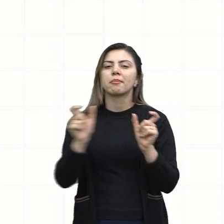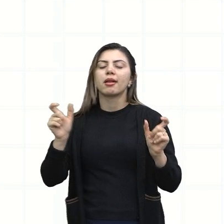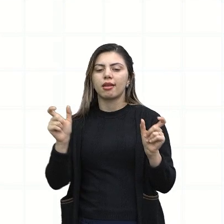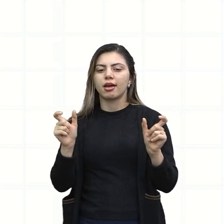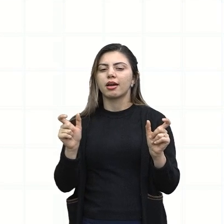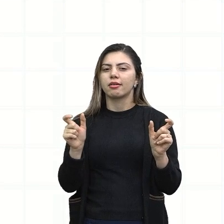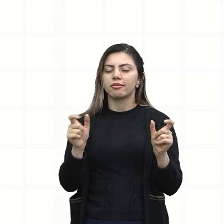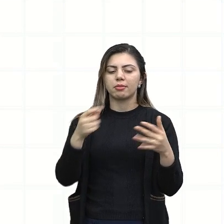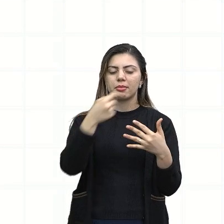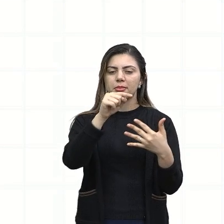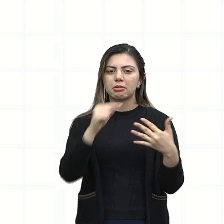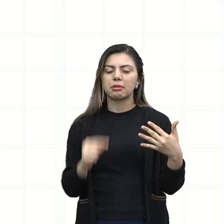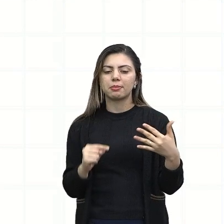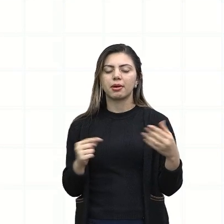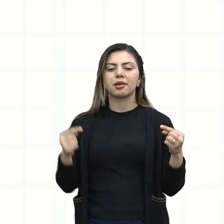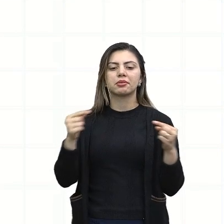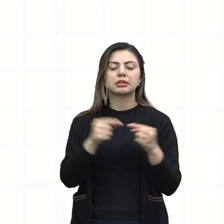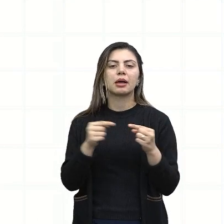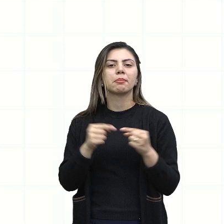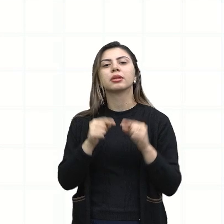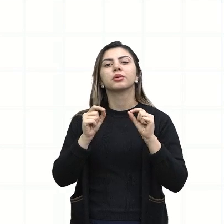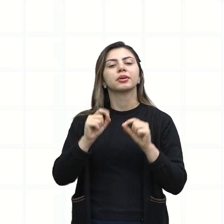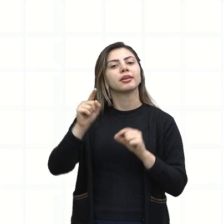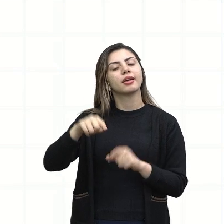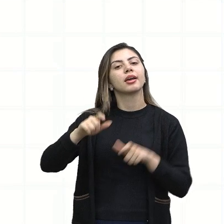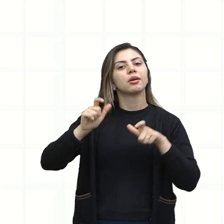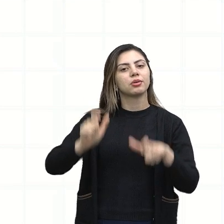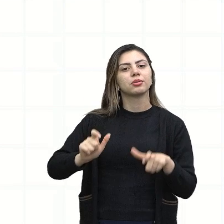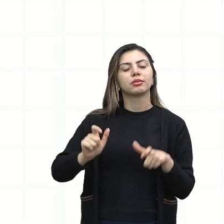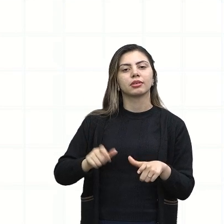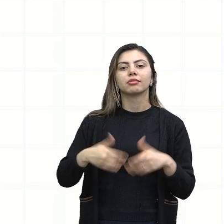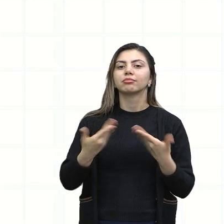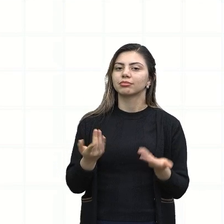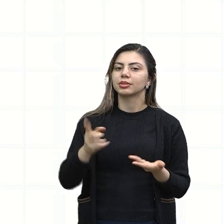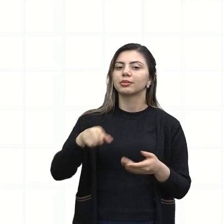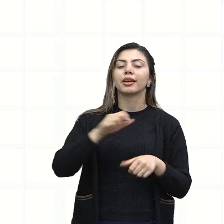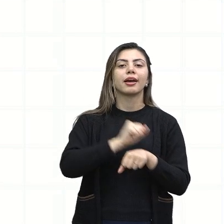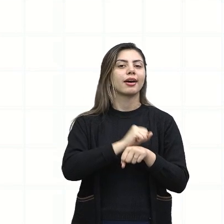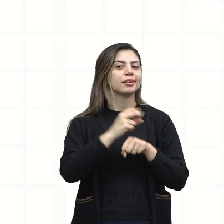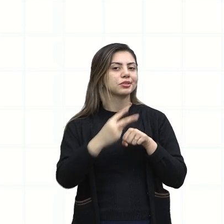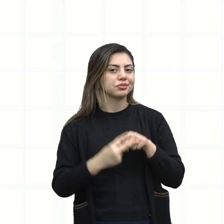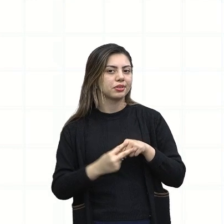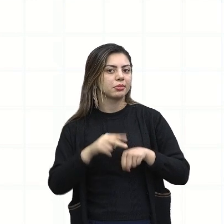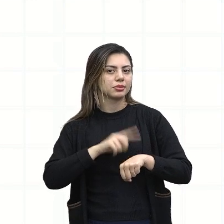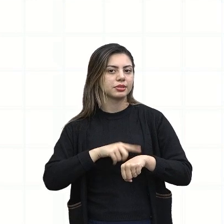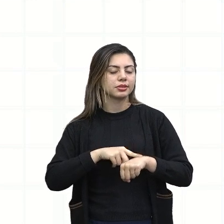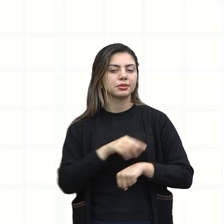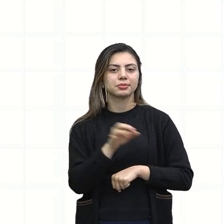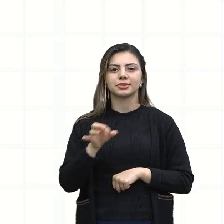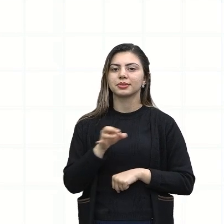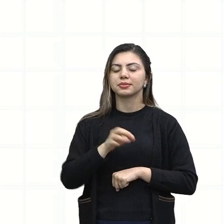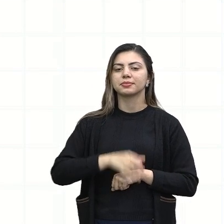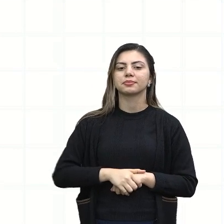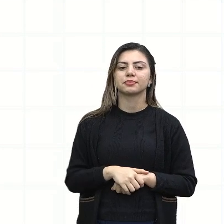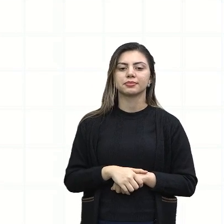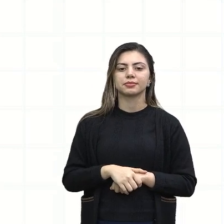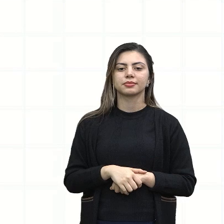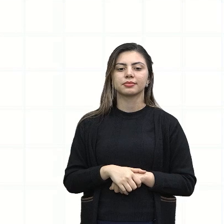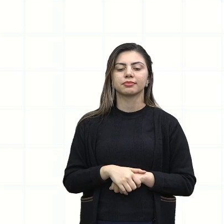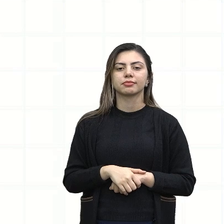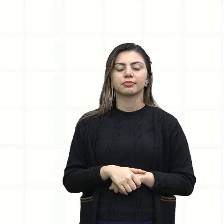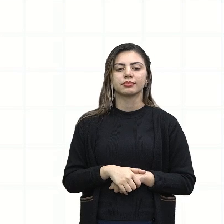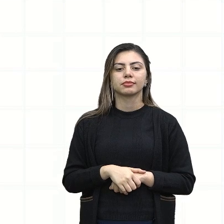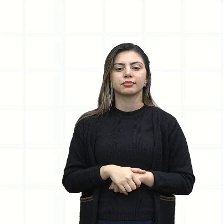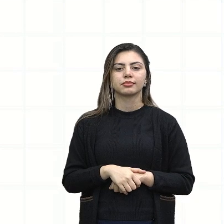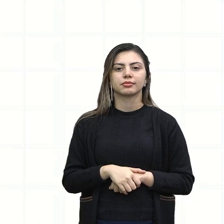um lugar, uma direção, né? Elas são advérbios de tempo, ok?